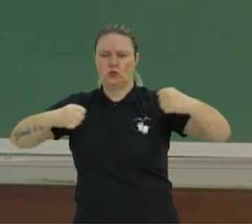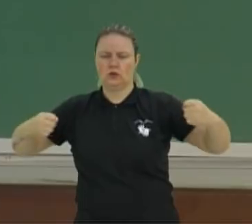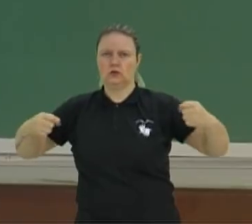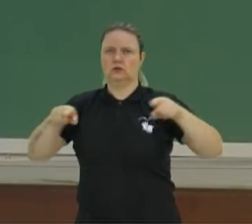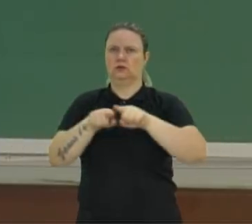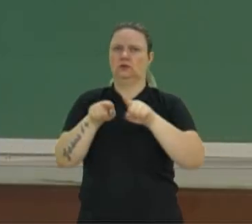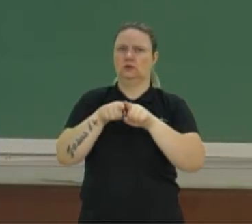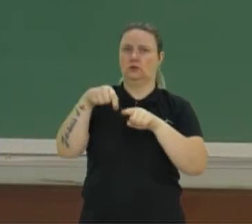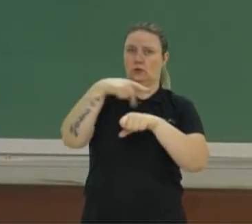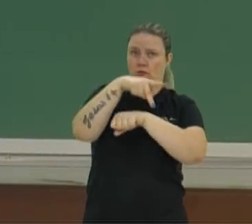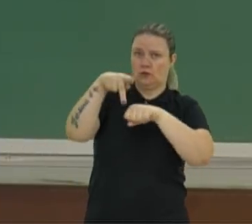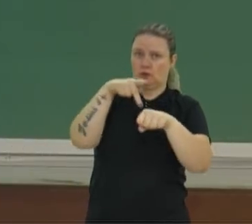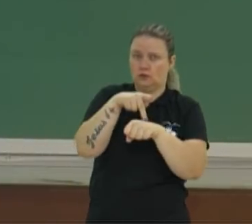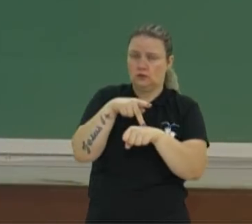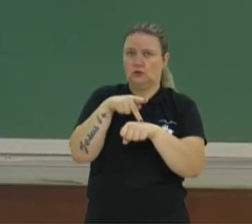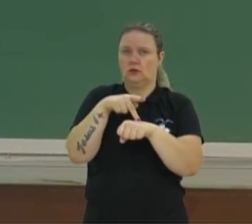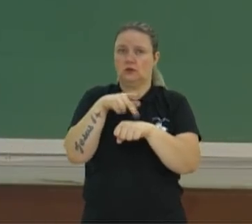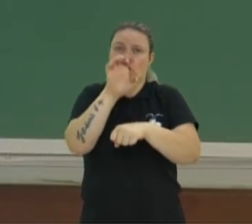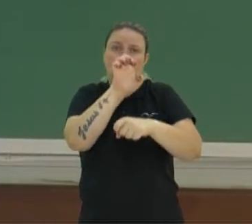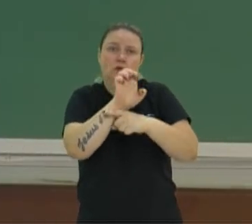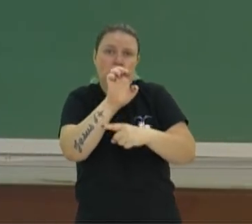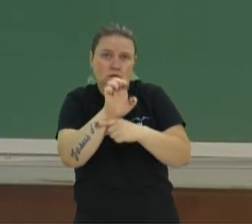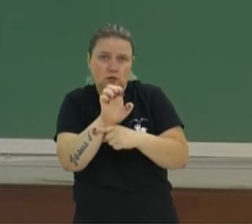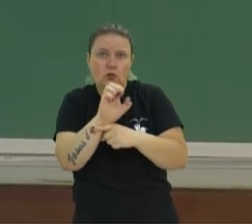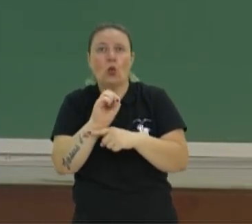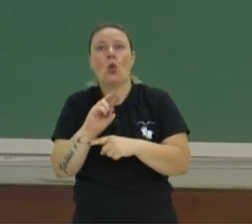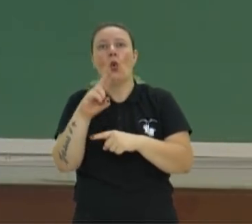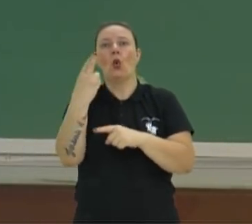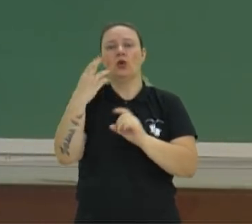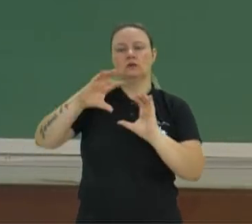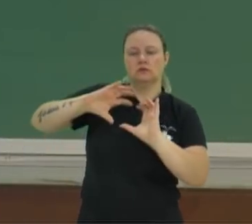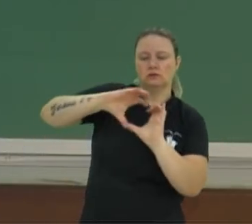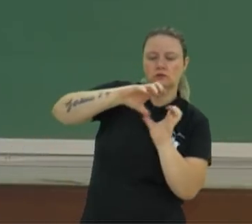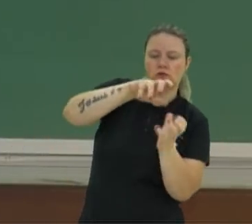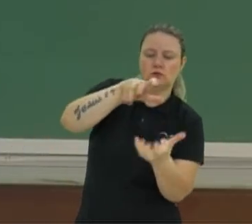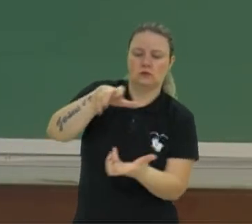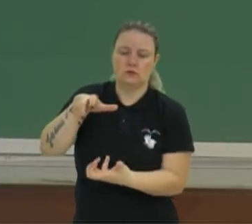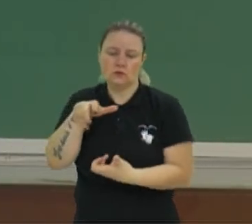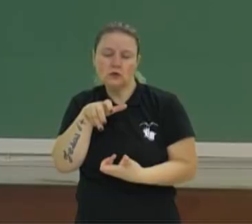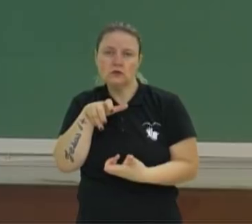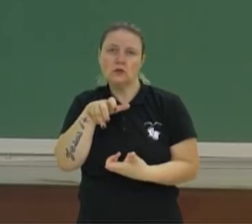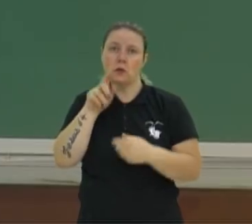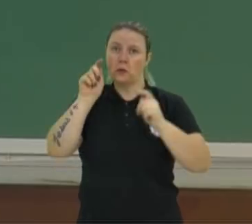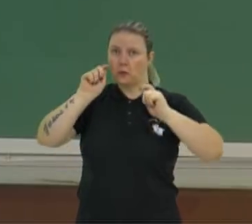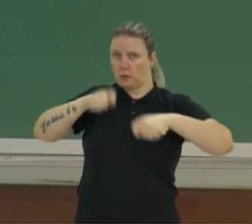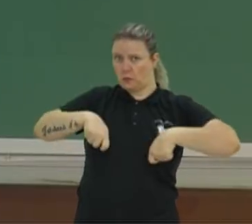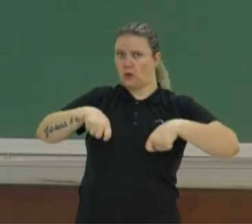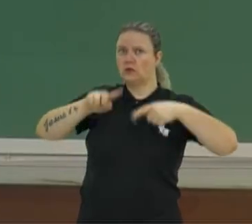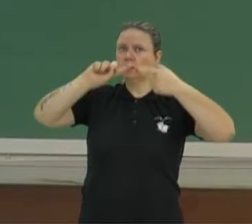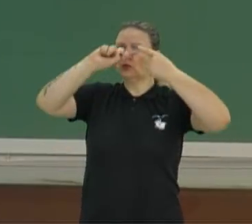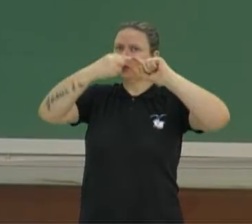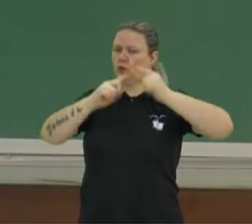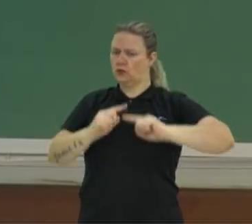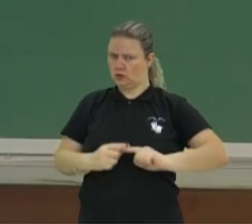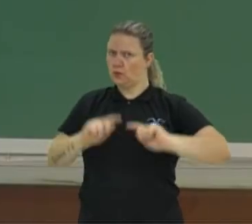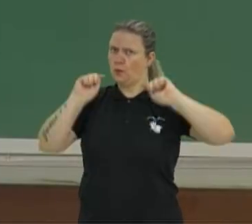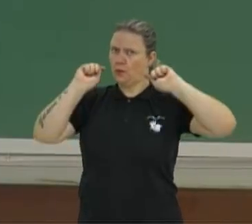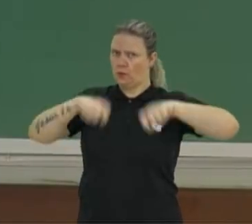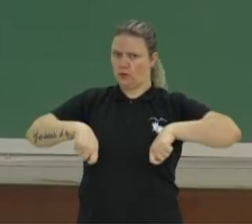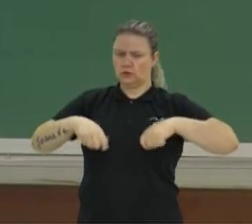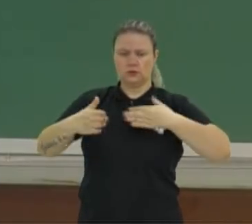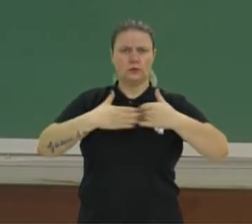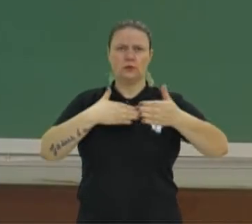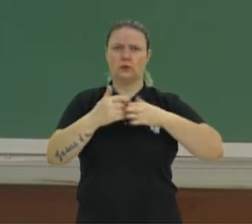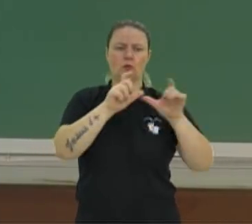um estado ou o mundo todo. Hoje nós temos como exemplo dessa a notícia, ela pode ser acessada de qualquer lugar do mundo